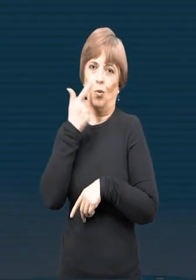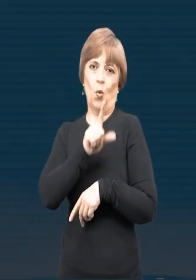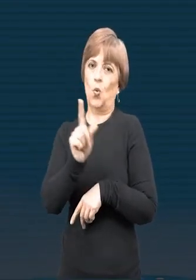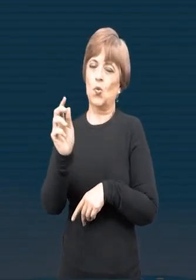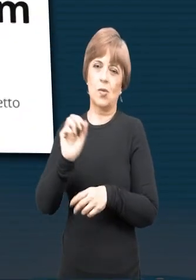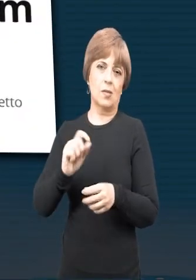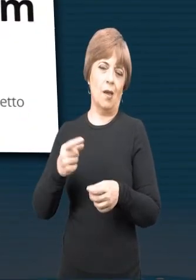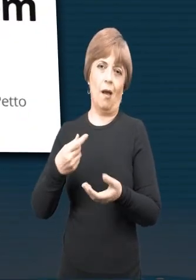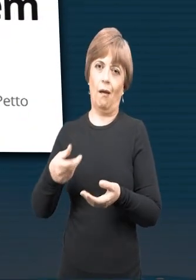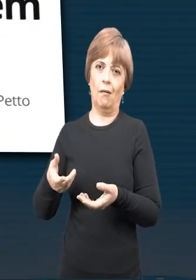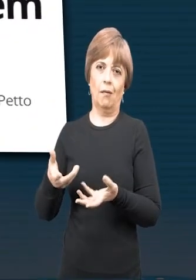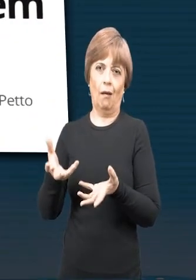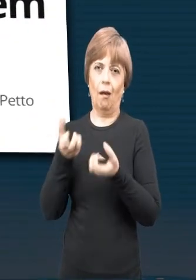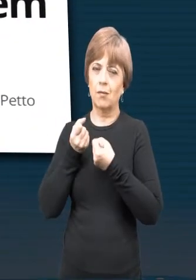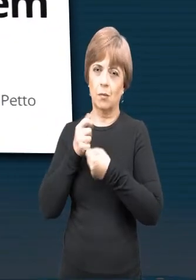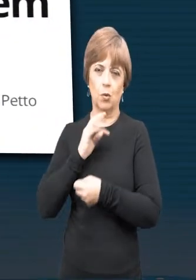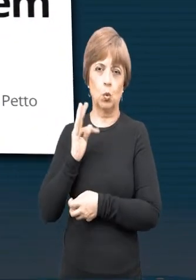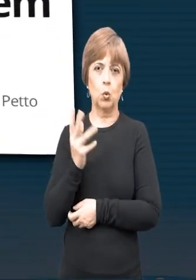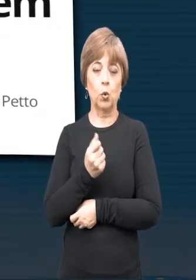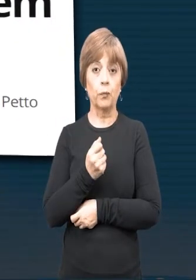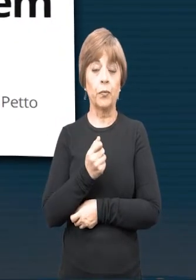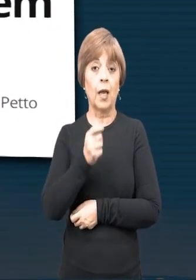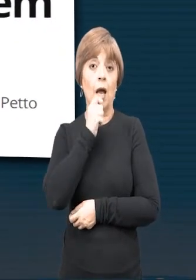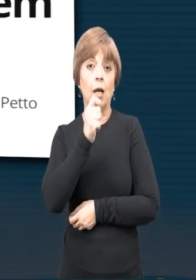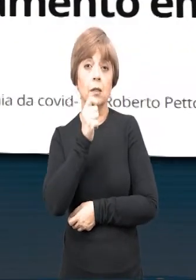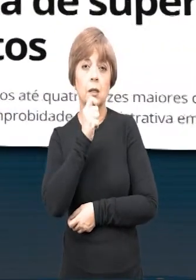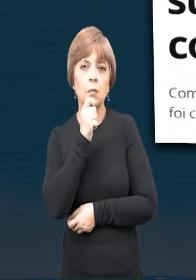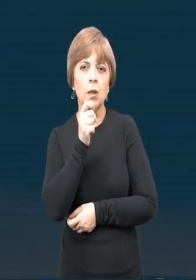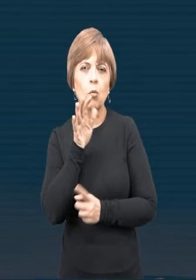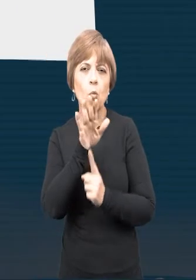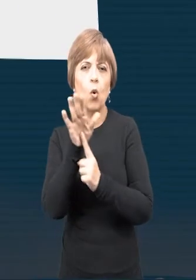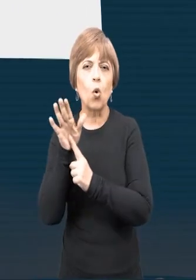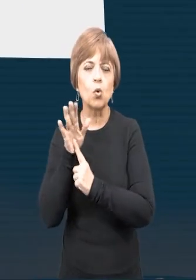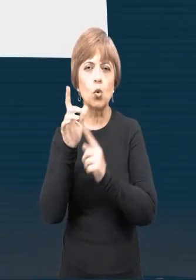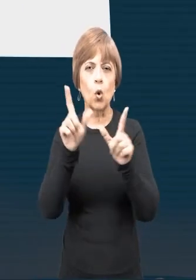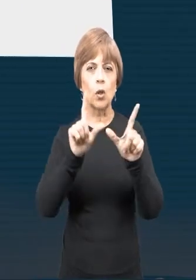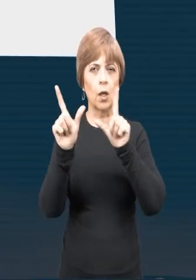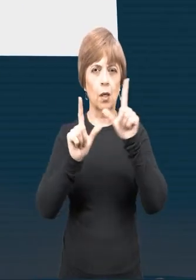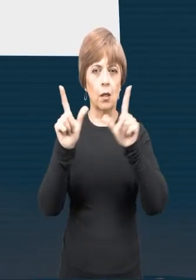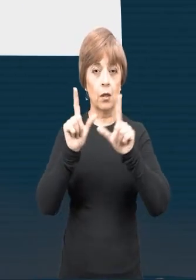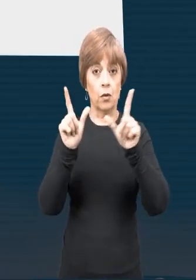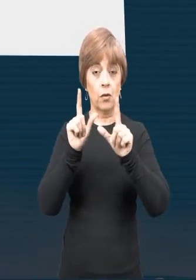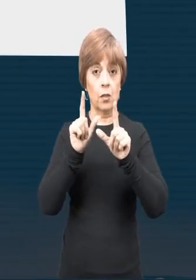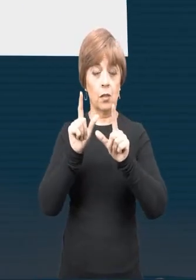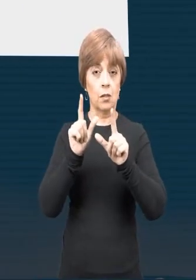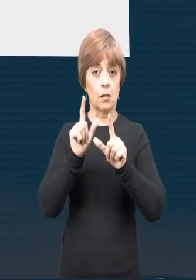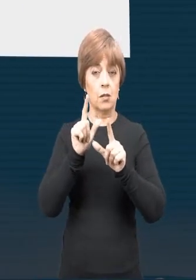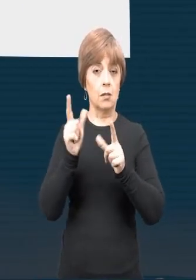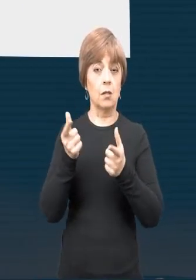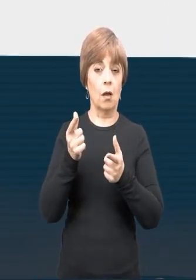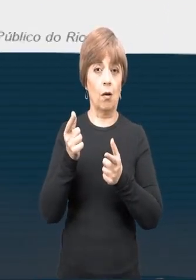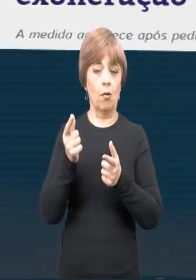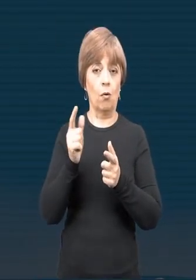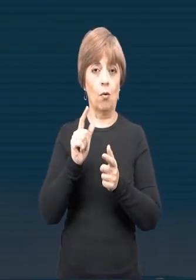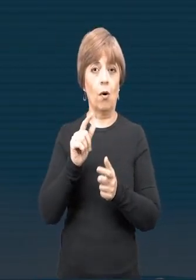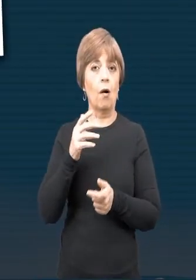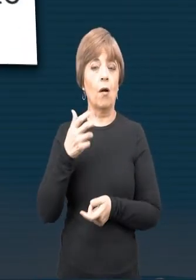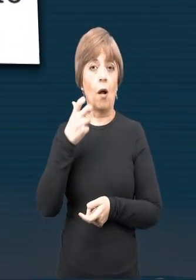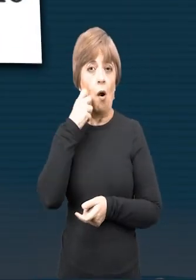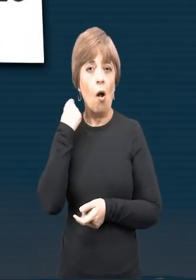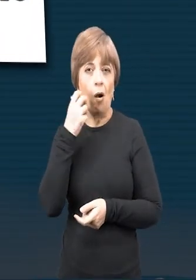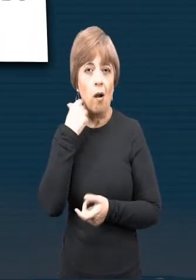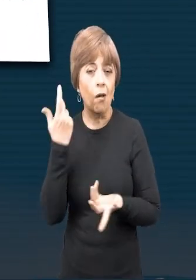saúde pública. Recentemente saiu na mídia televisiva notícias de fraude acerca de contratações na área de saúde do município de Guapimirim, bem